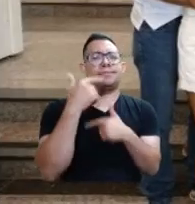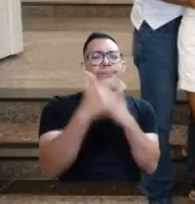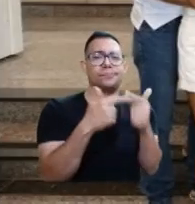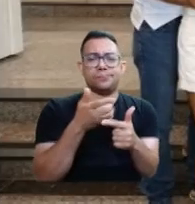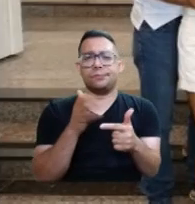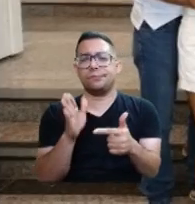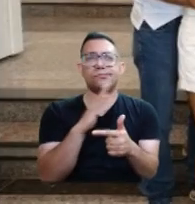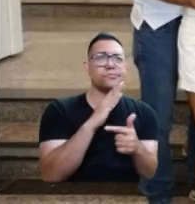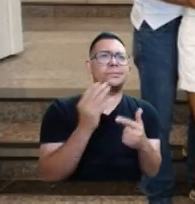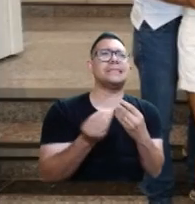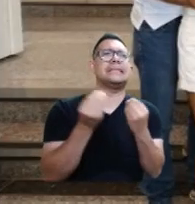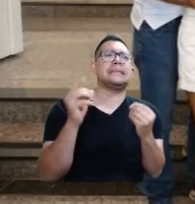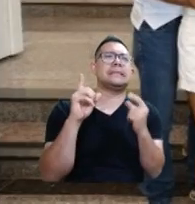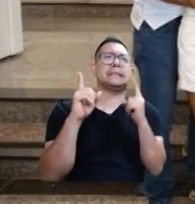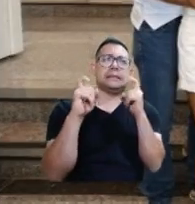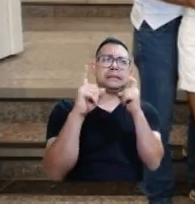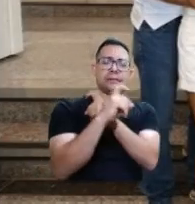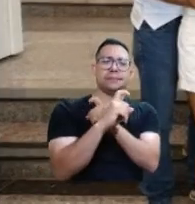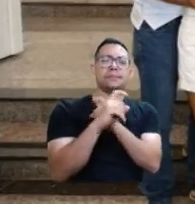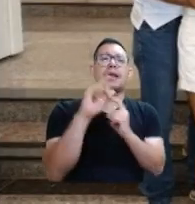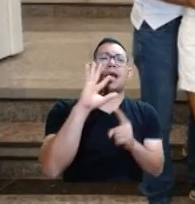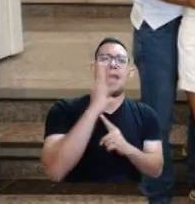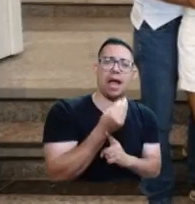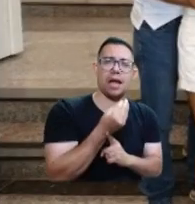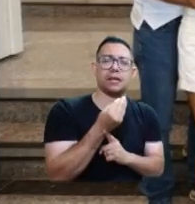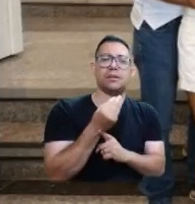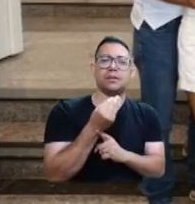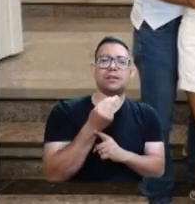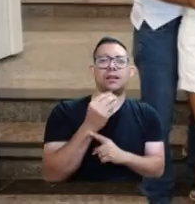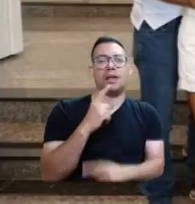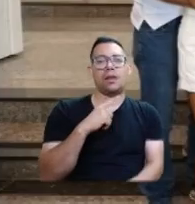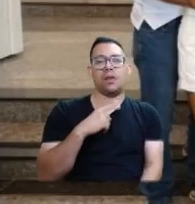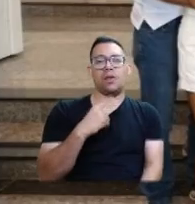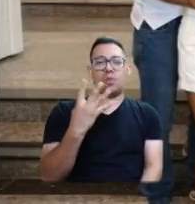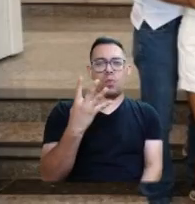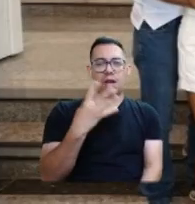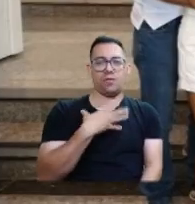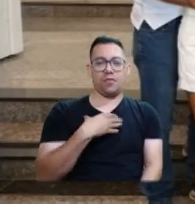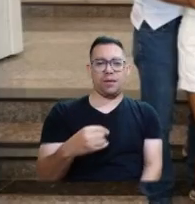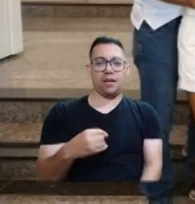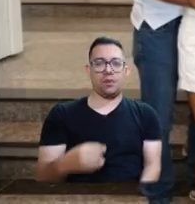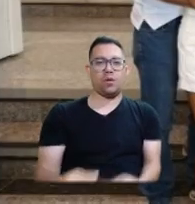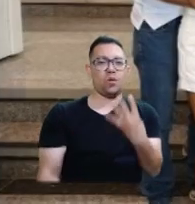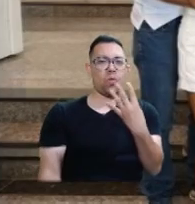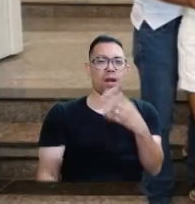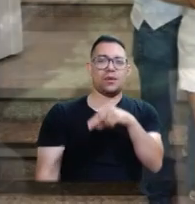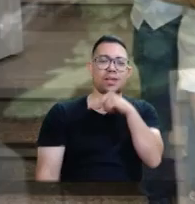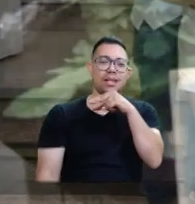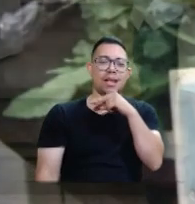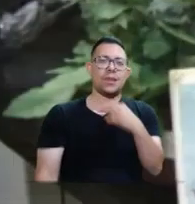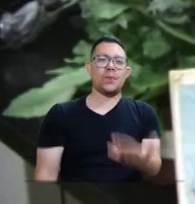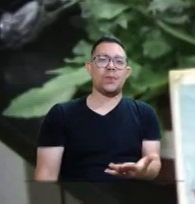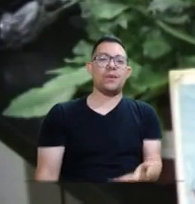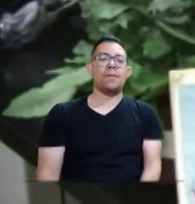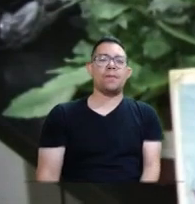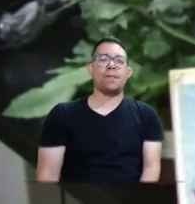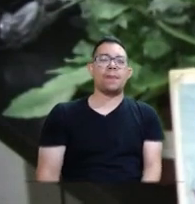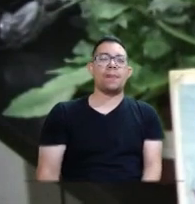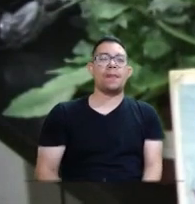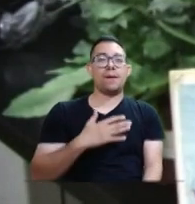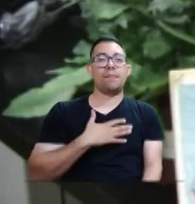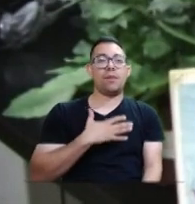de casa, para ver a locadora, né? Para ver a parte de arte. Tenho 4 filhos e 4